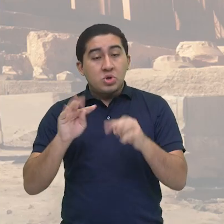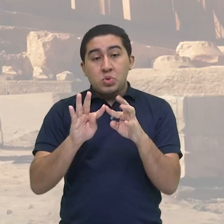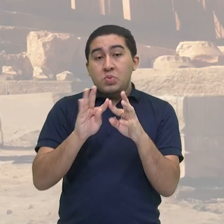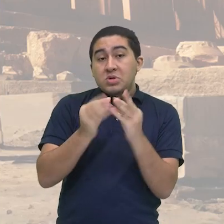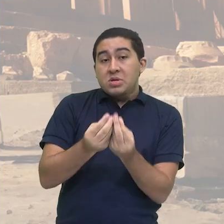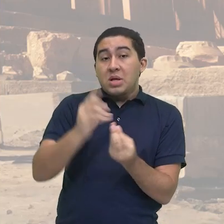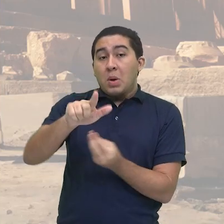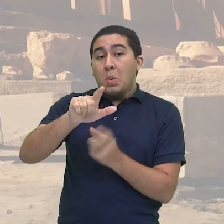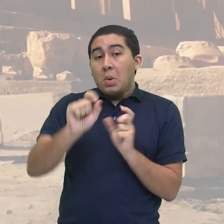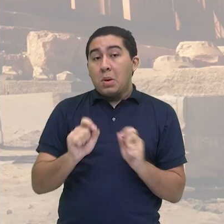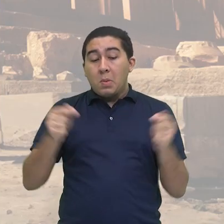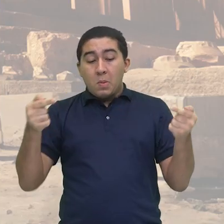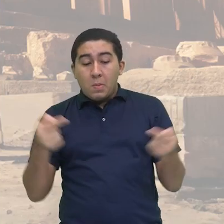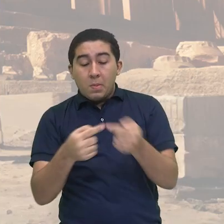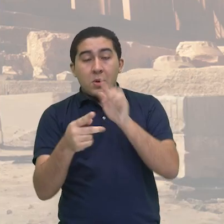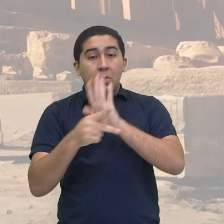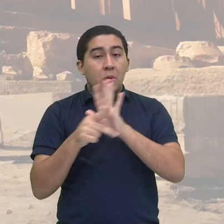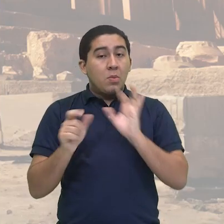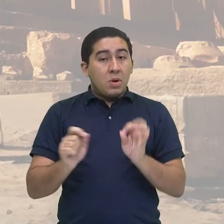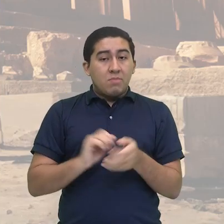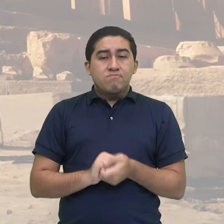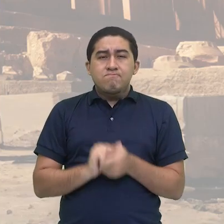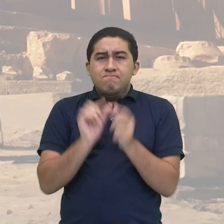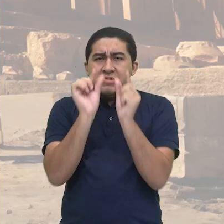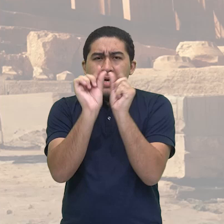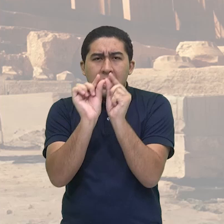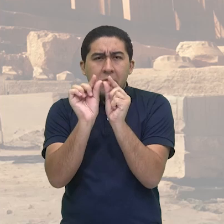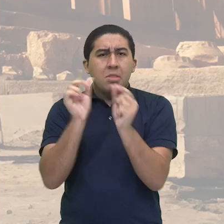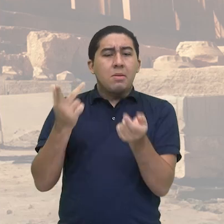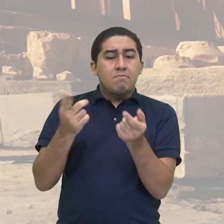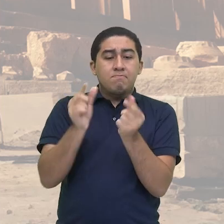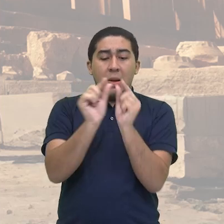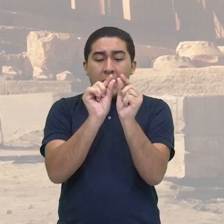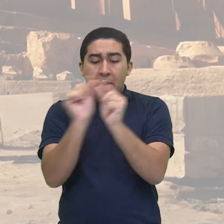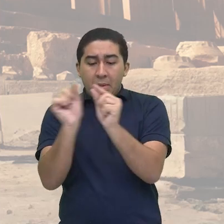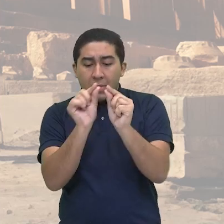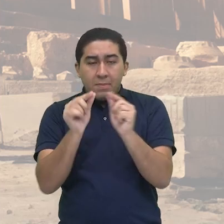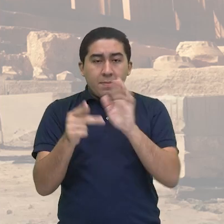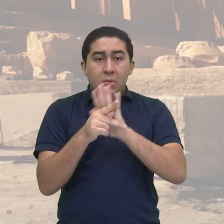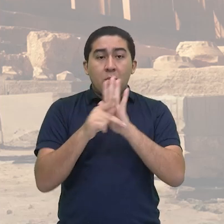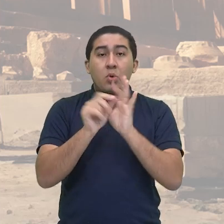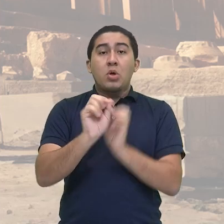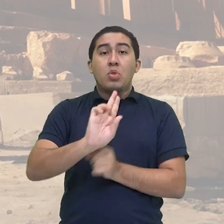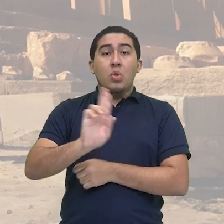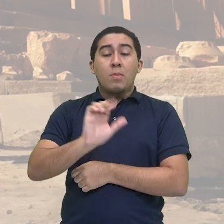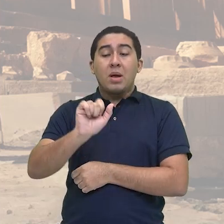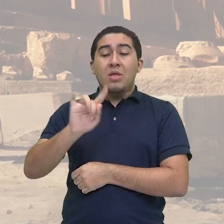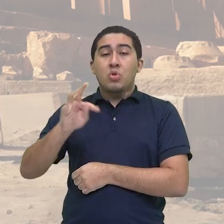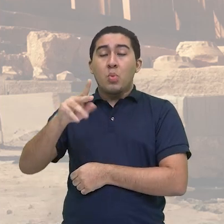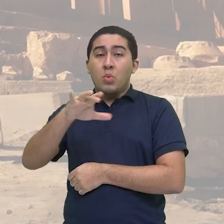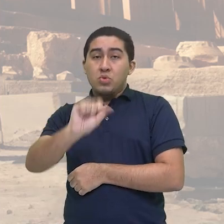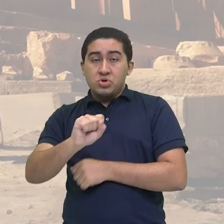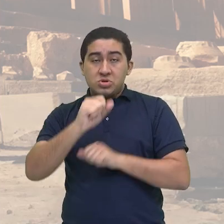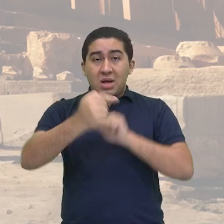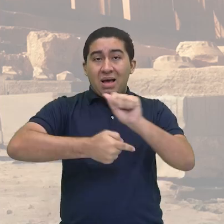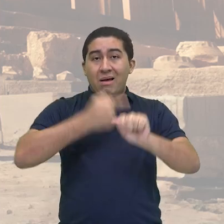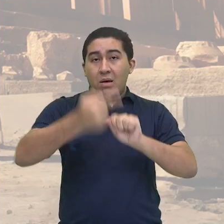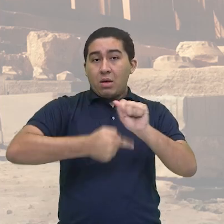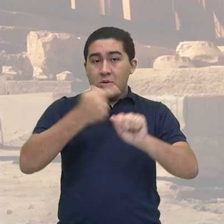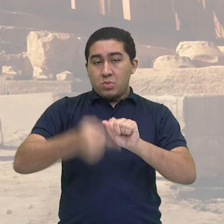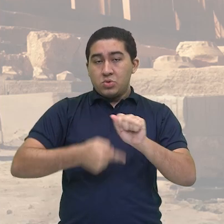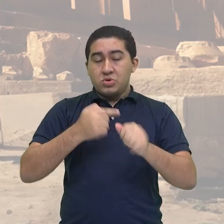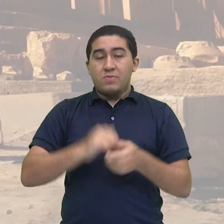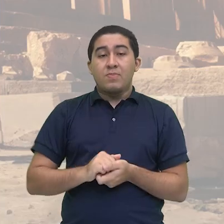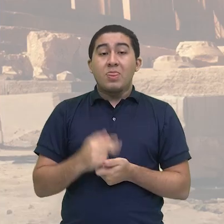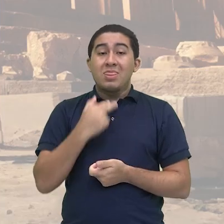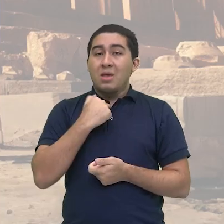era composta de minúsculas partículas chamadas átomos, que não podiam